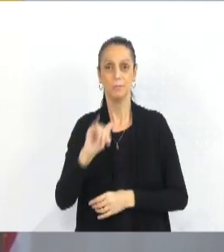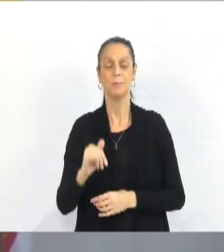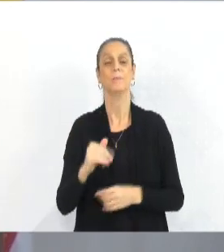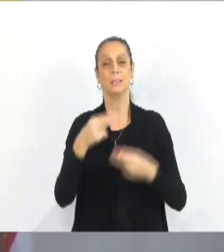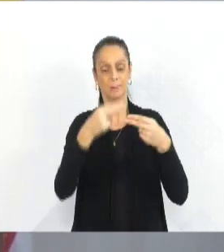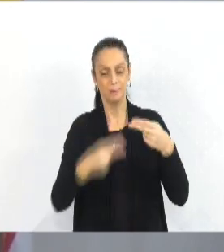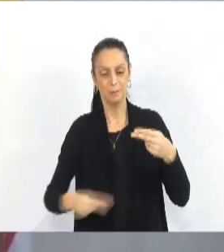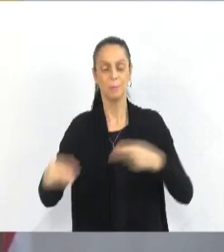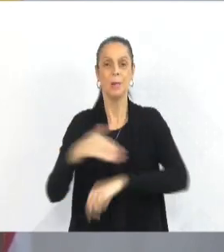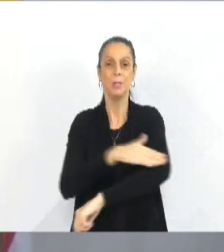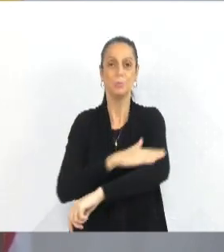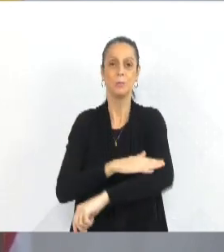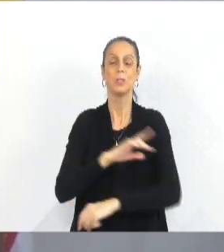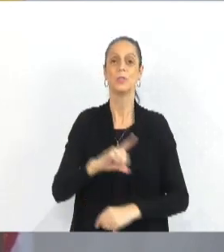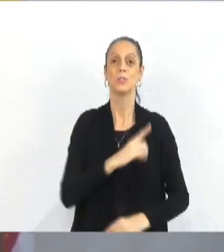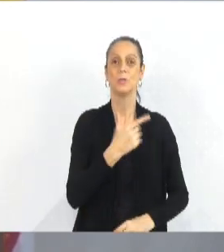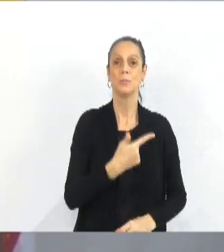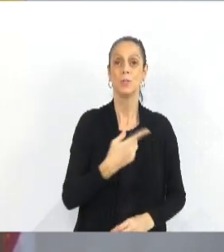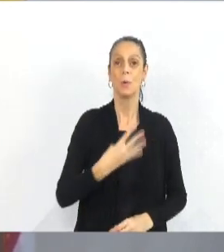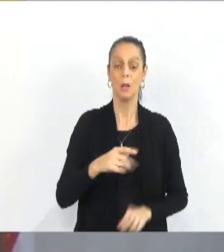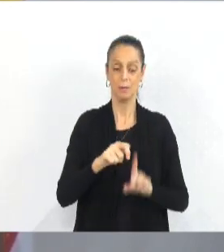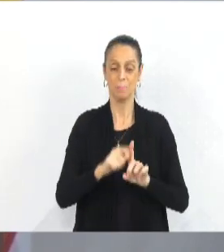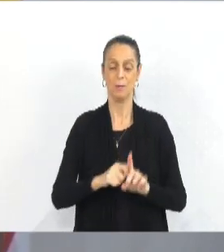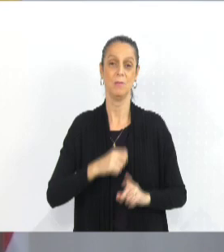Expedicionário em 24 de agosto próximo.